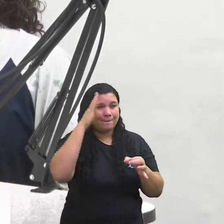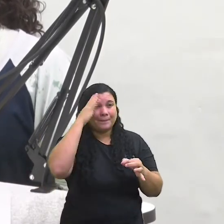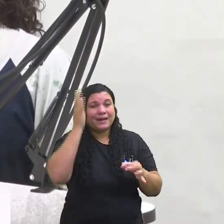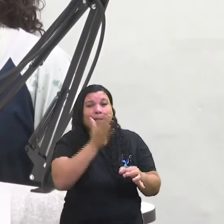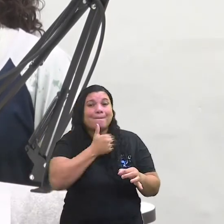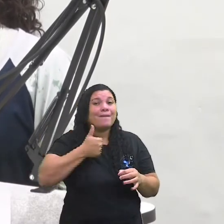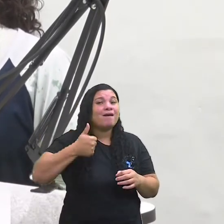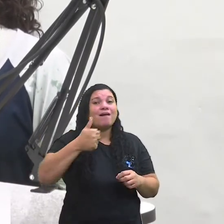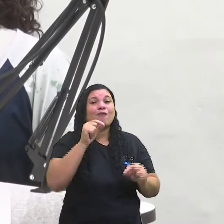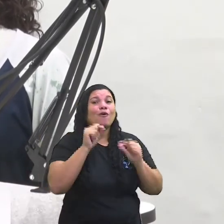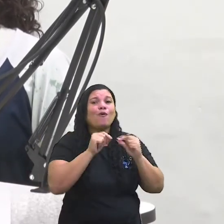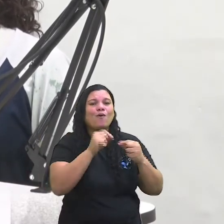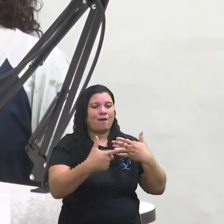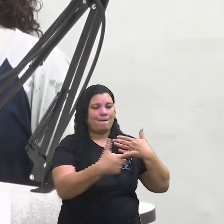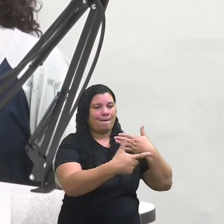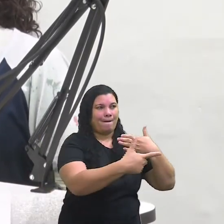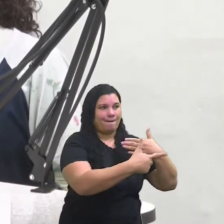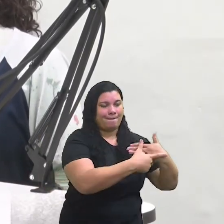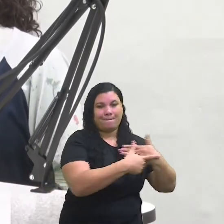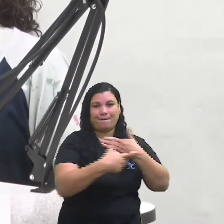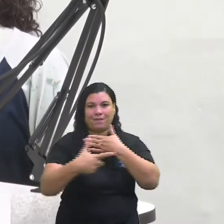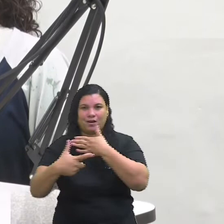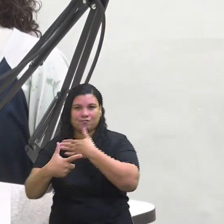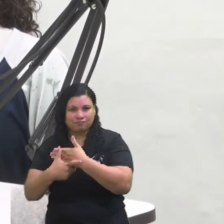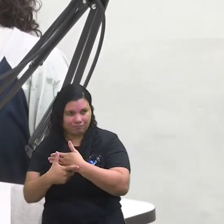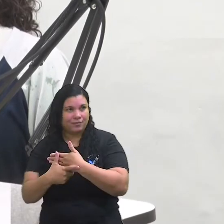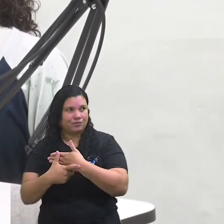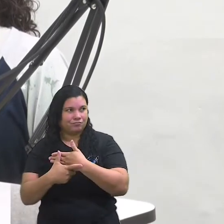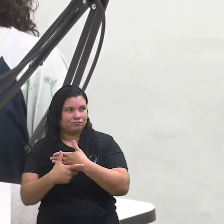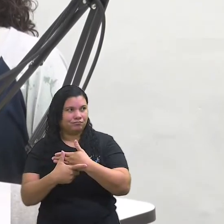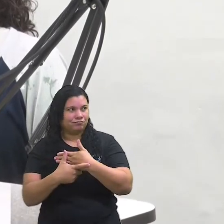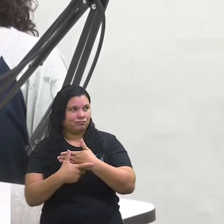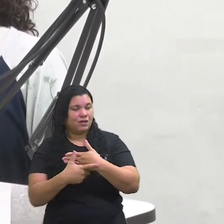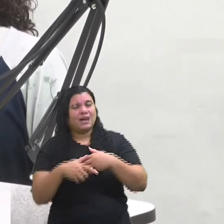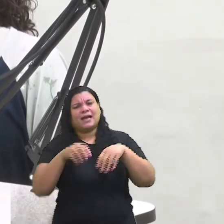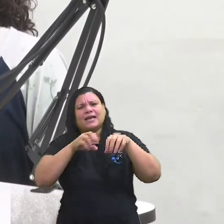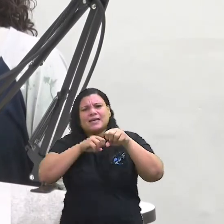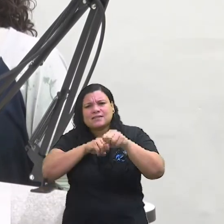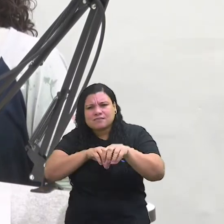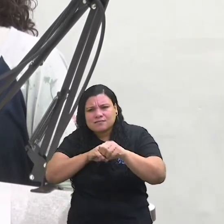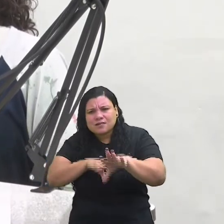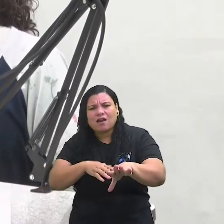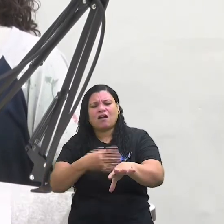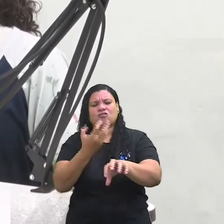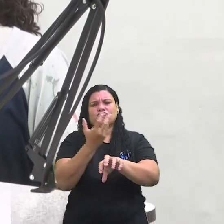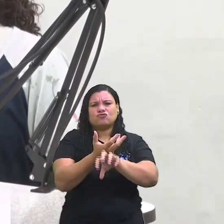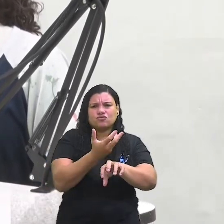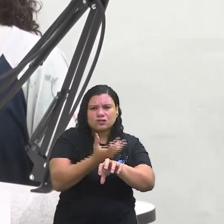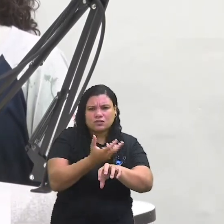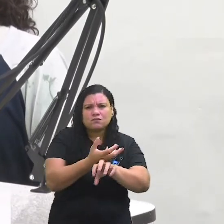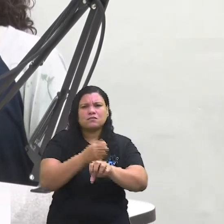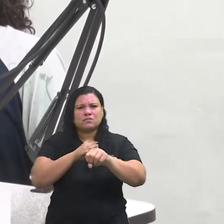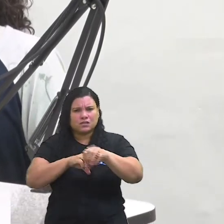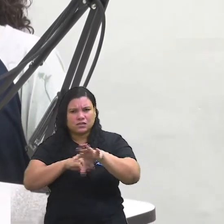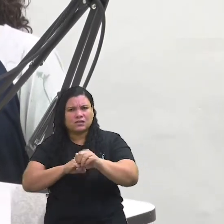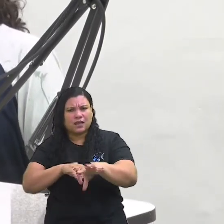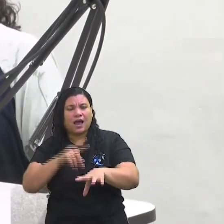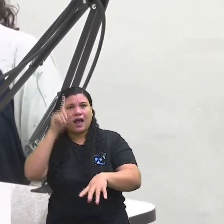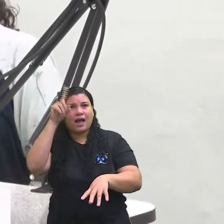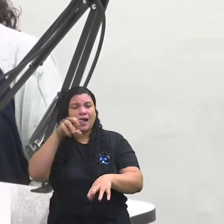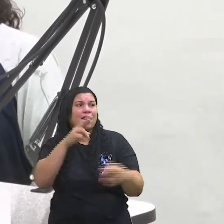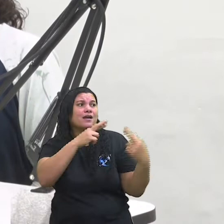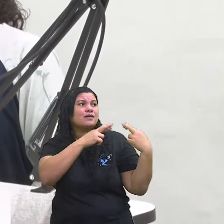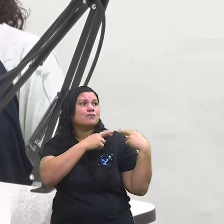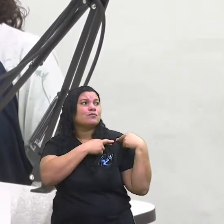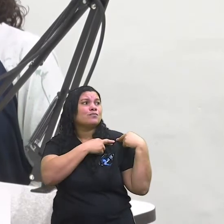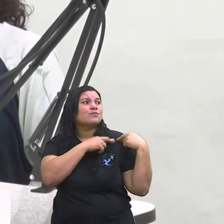um tem sua função. Educar, ensinar conteúdos é de responsabilidade da escola, mas